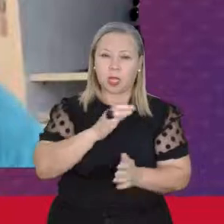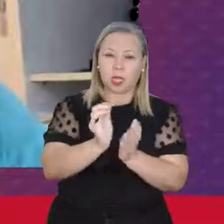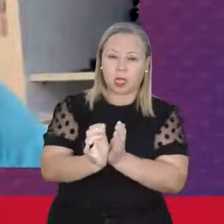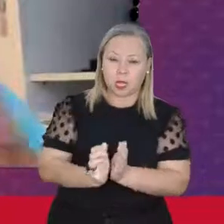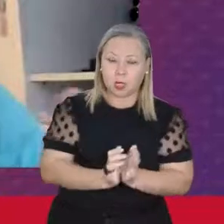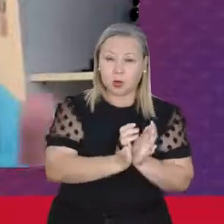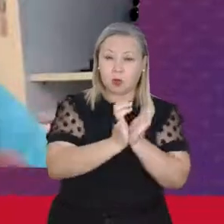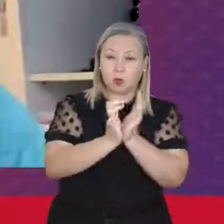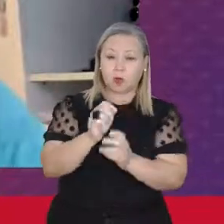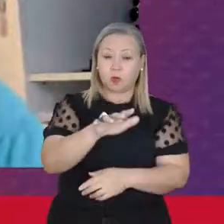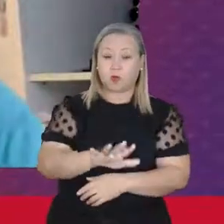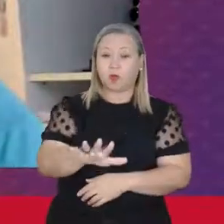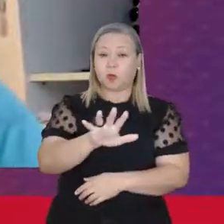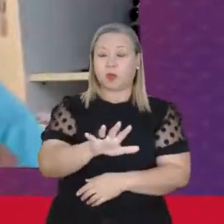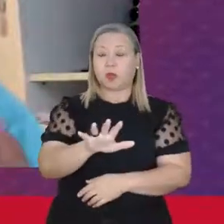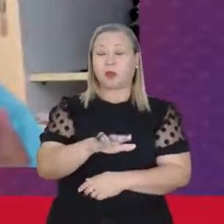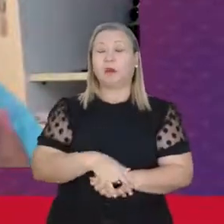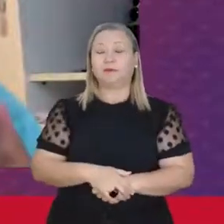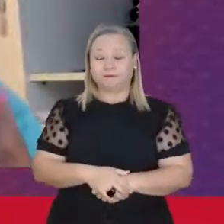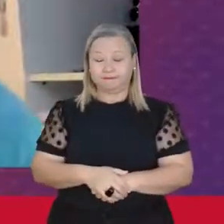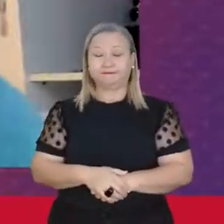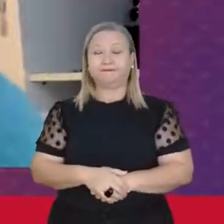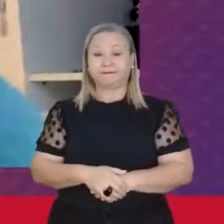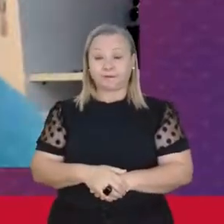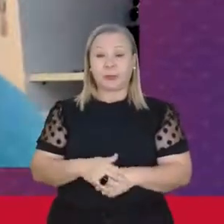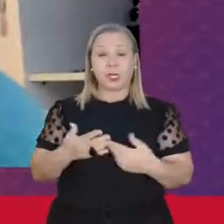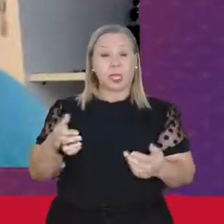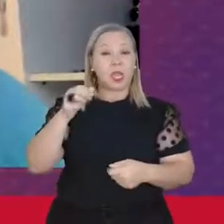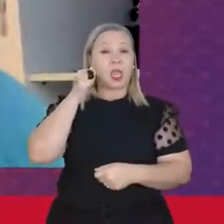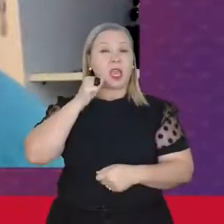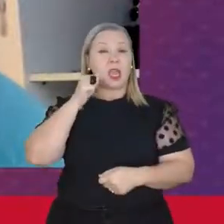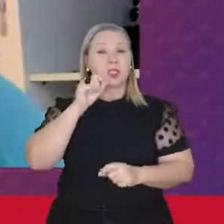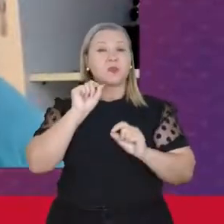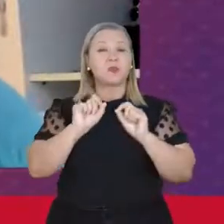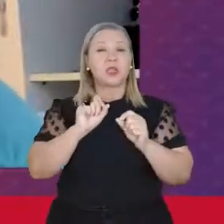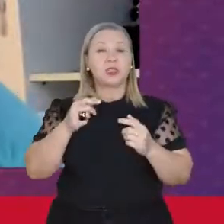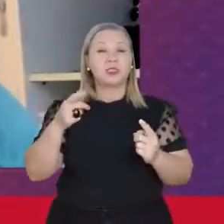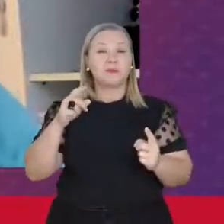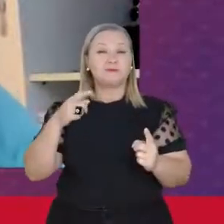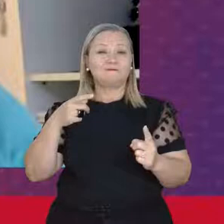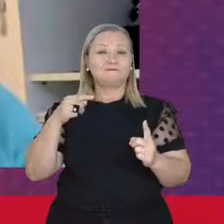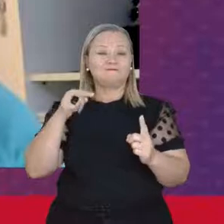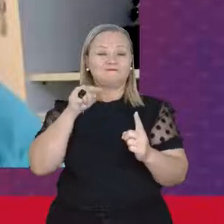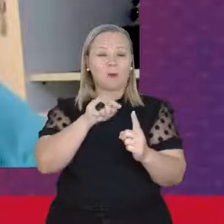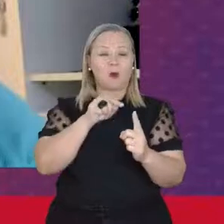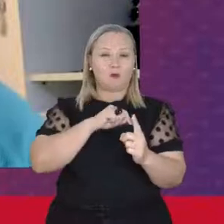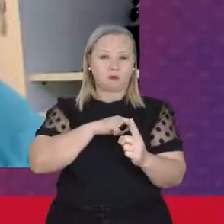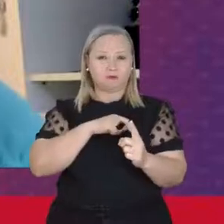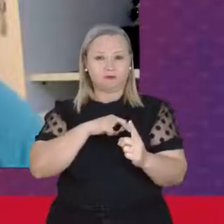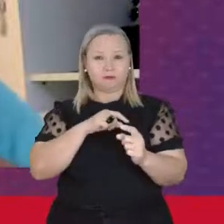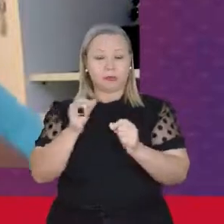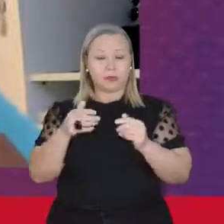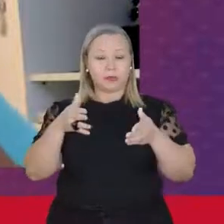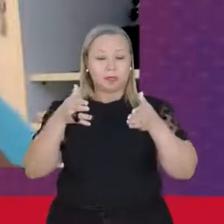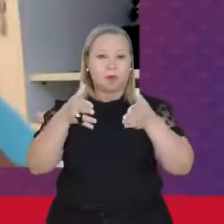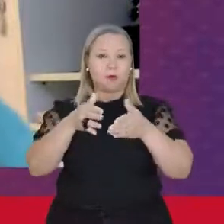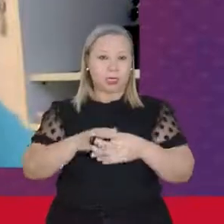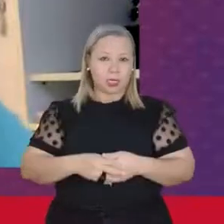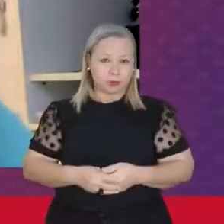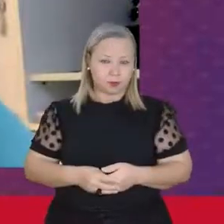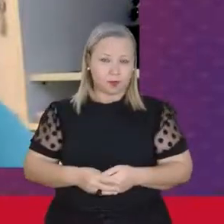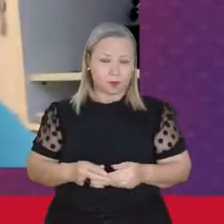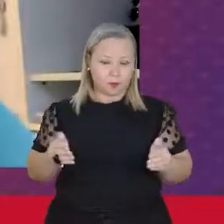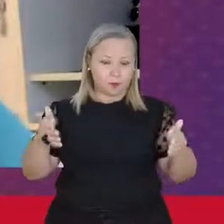né, territorialidade e tal, as mulheres acabam sendo, obviamente, profundamente afetadas. E